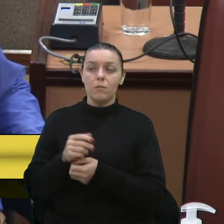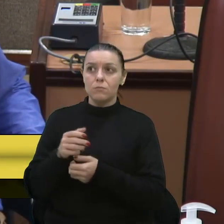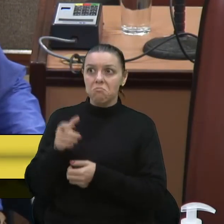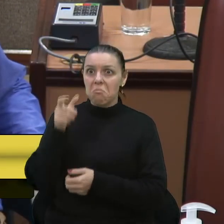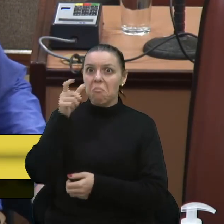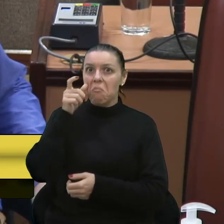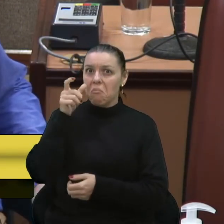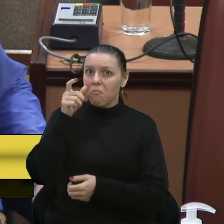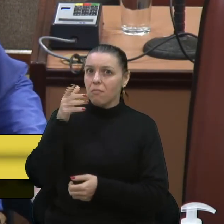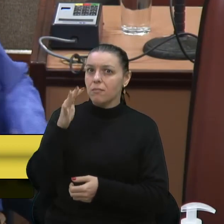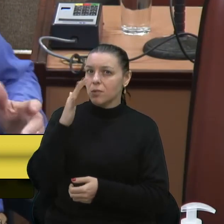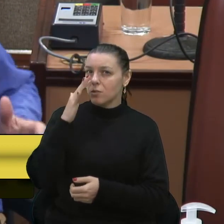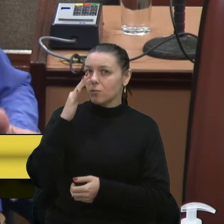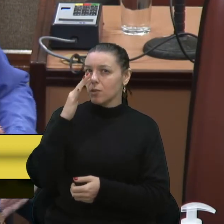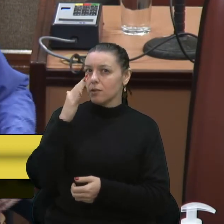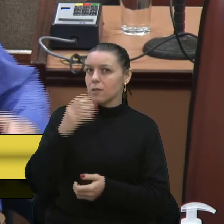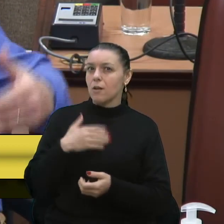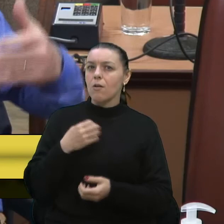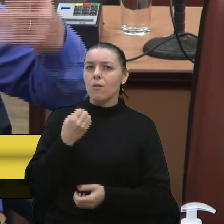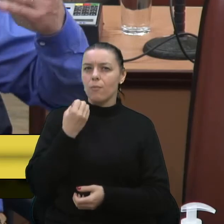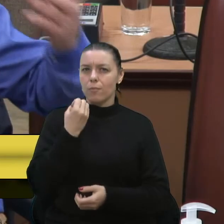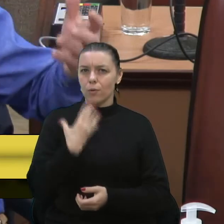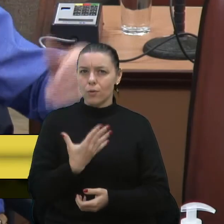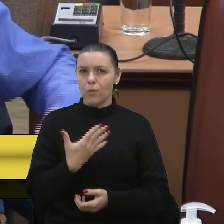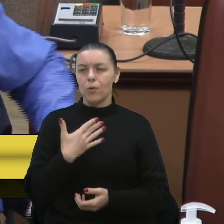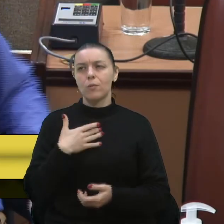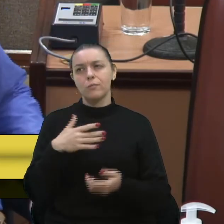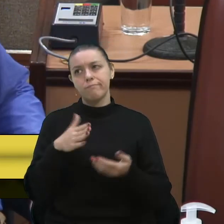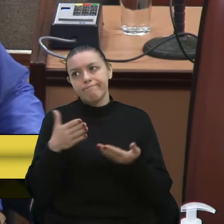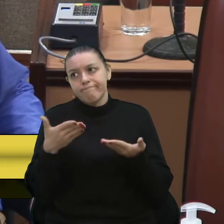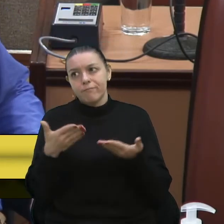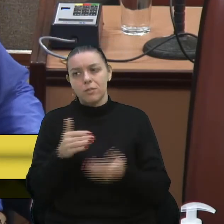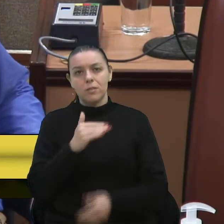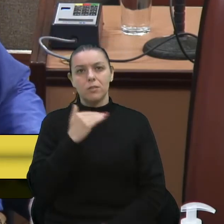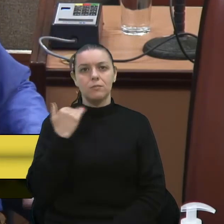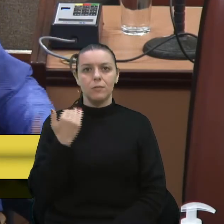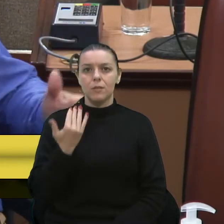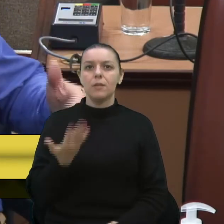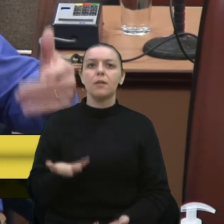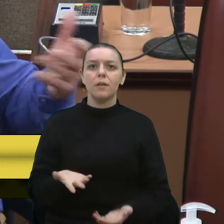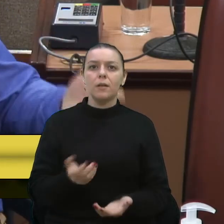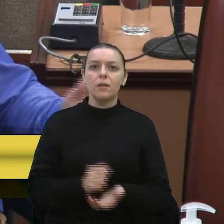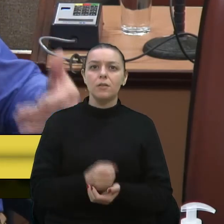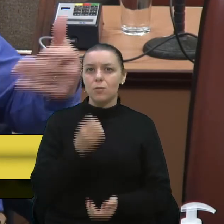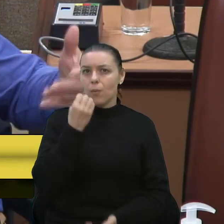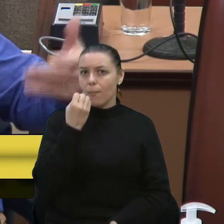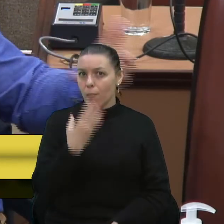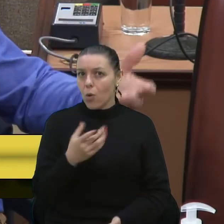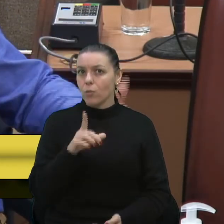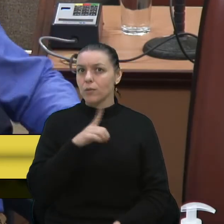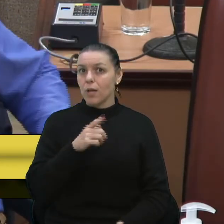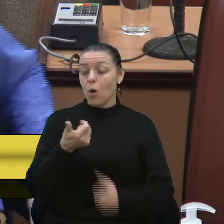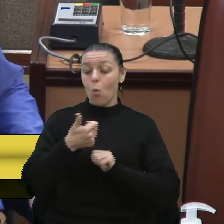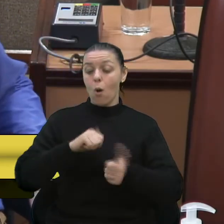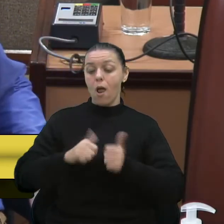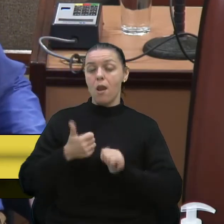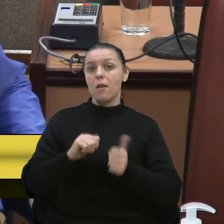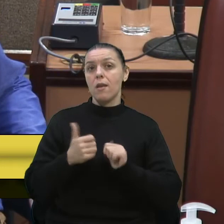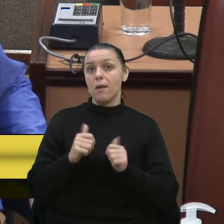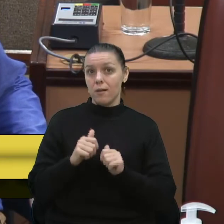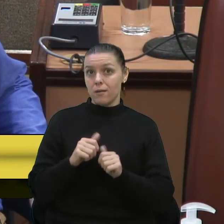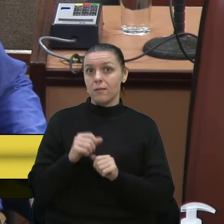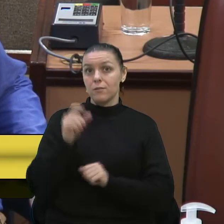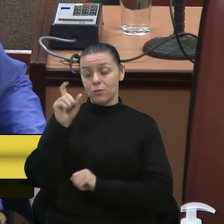dele. E como é bom, apesar que ele já foi, mas como é bom reconhecer a qualidade das outras pessoas,